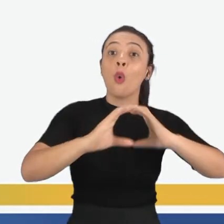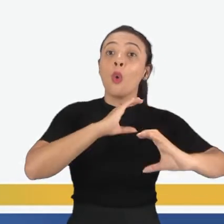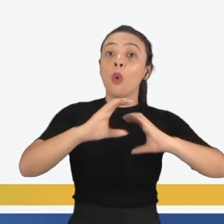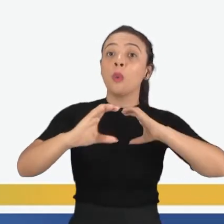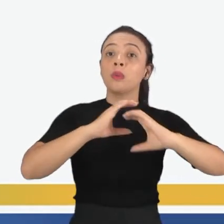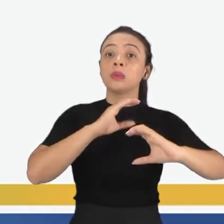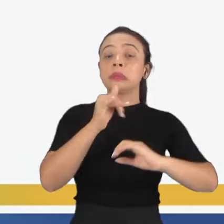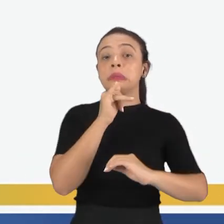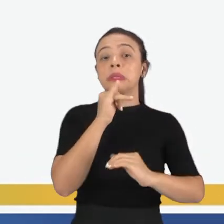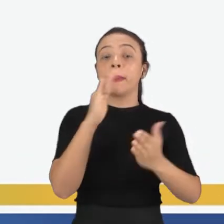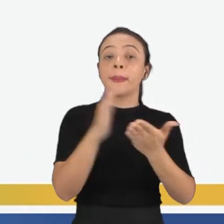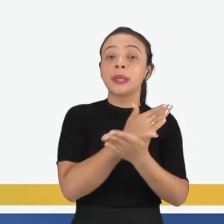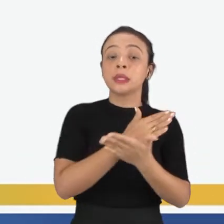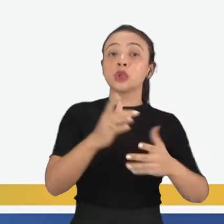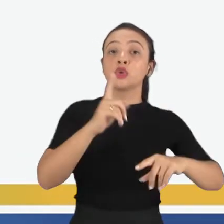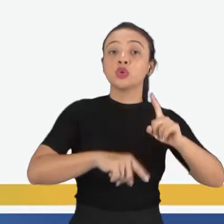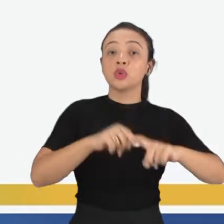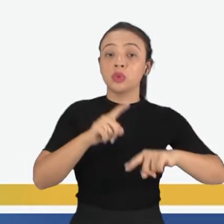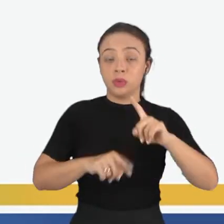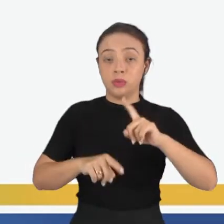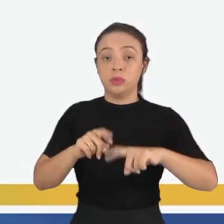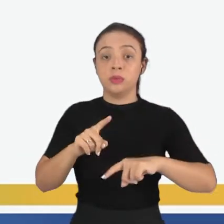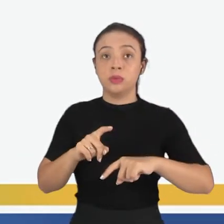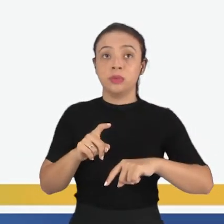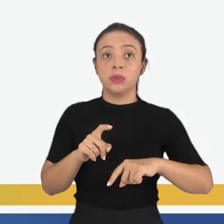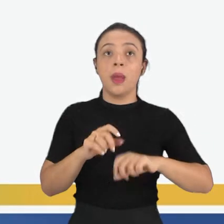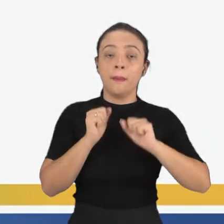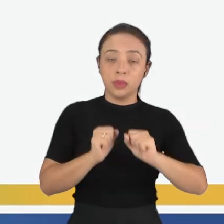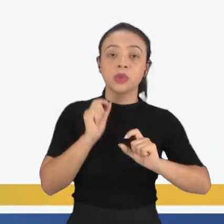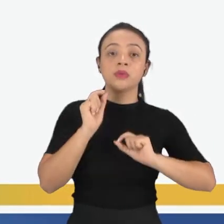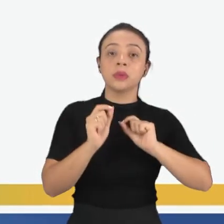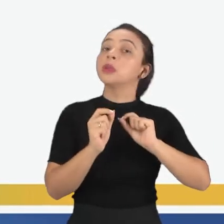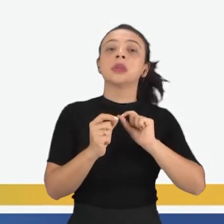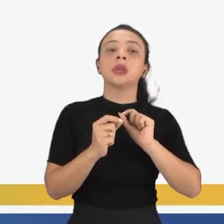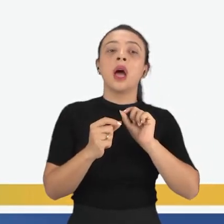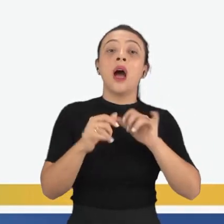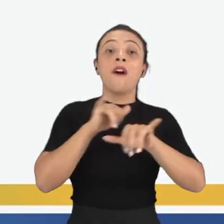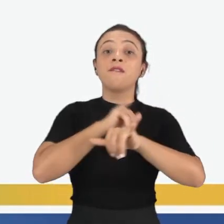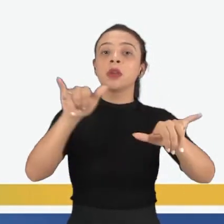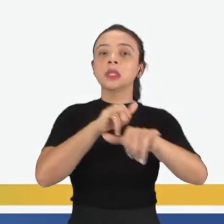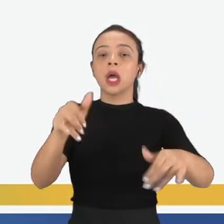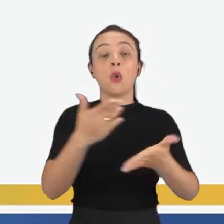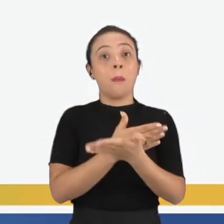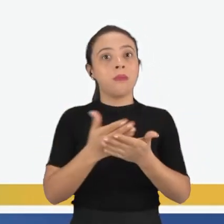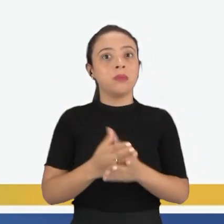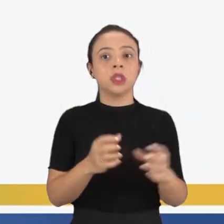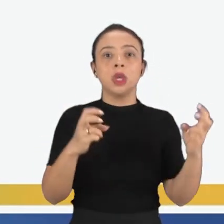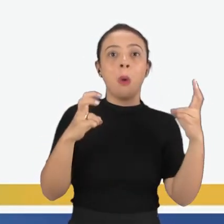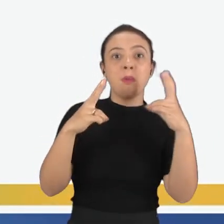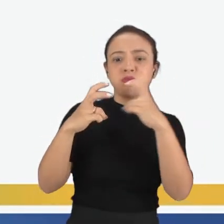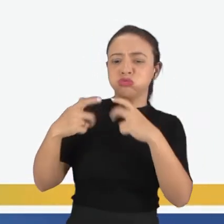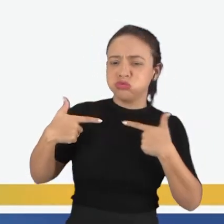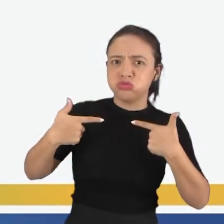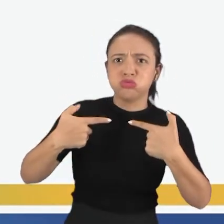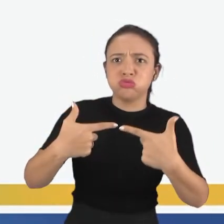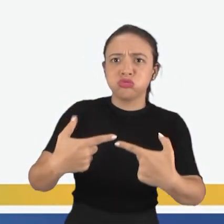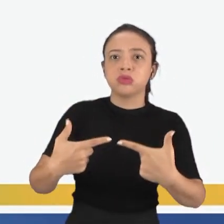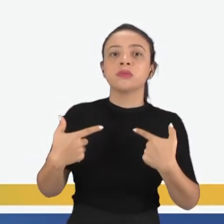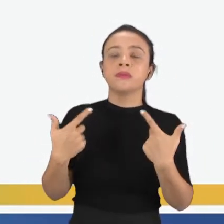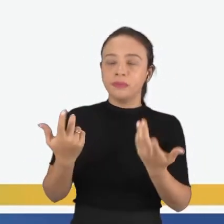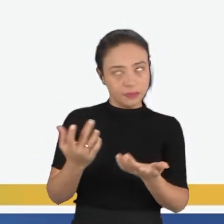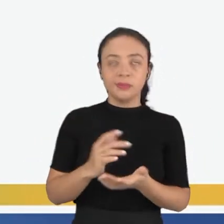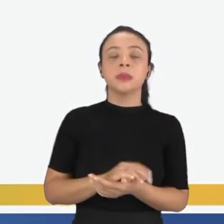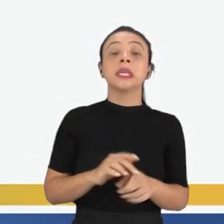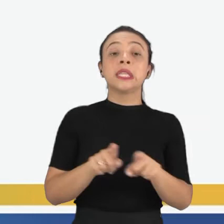Então, dependendo do instrumento que é tocado, eles podem prenunciar uma guerra, eles podem anunciar uma guerra,